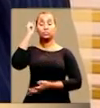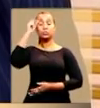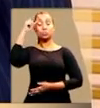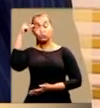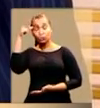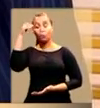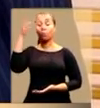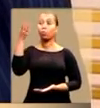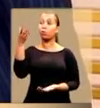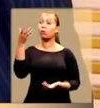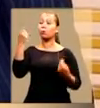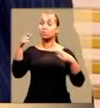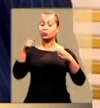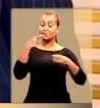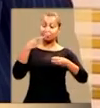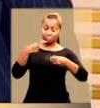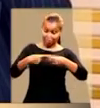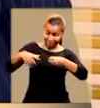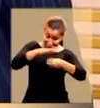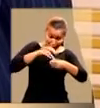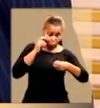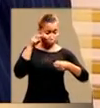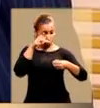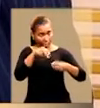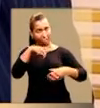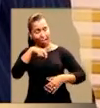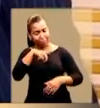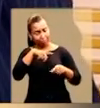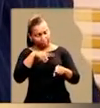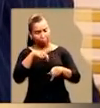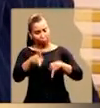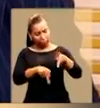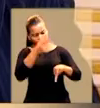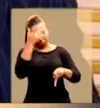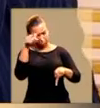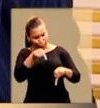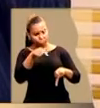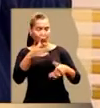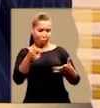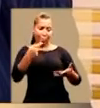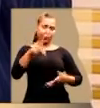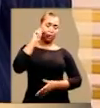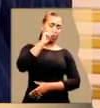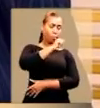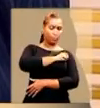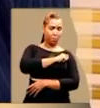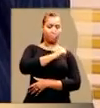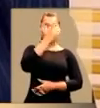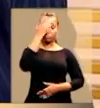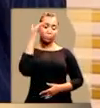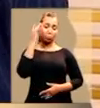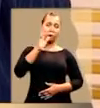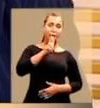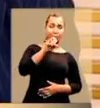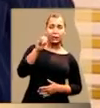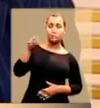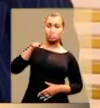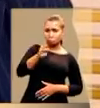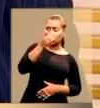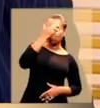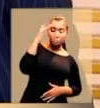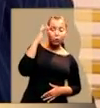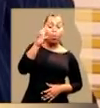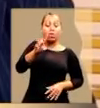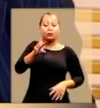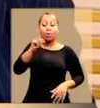Cultura, ela tem que olhar para a cidade onde existe uma população, no nosso caso aqui, Rio Preto, população de quase 500 mil